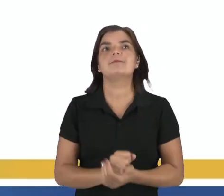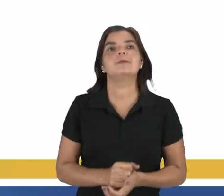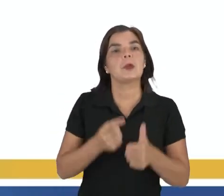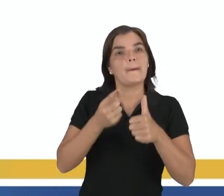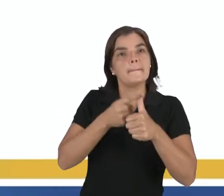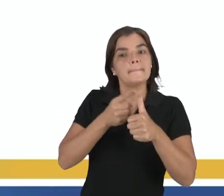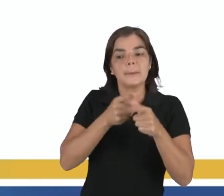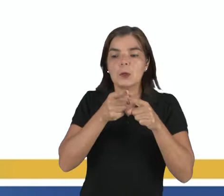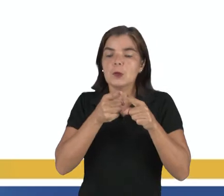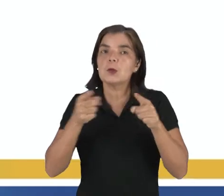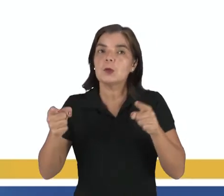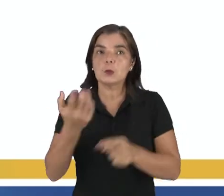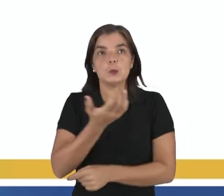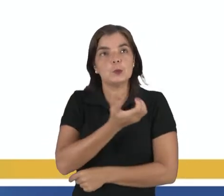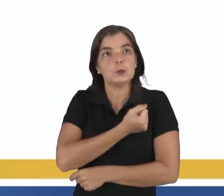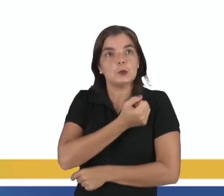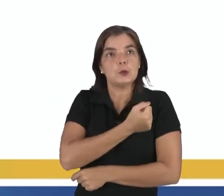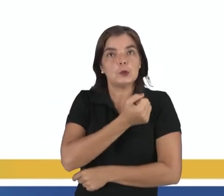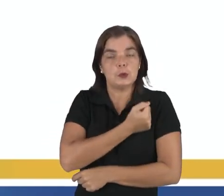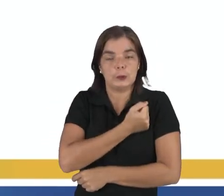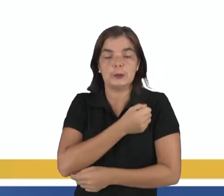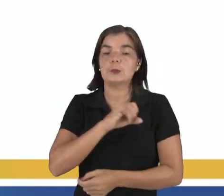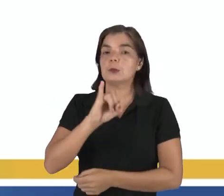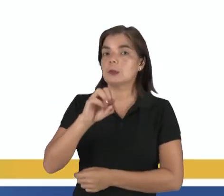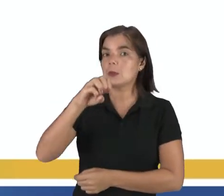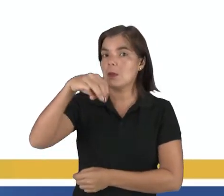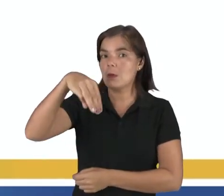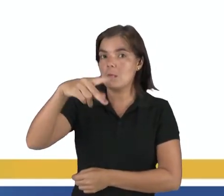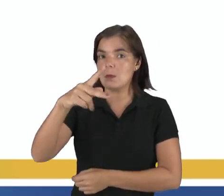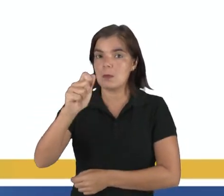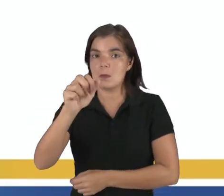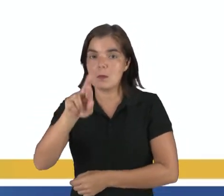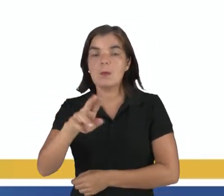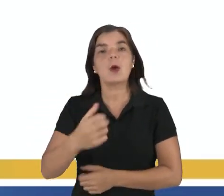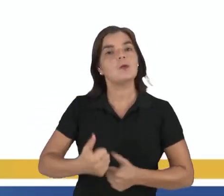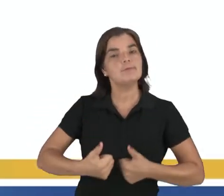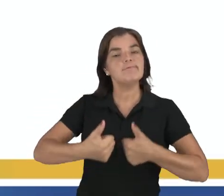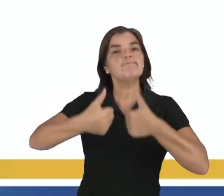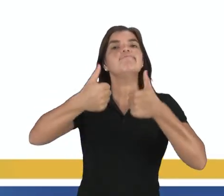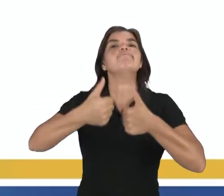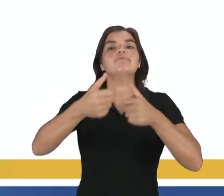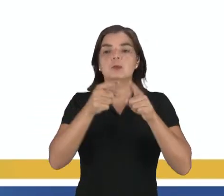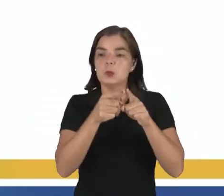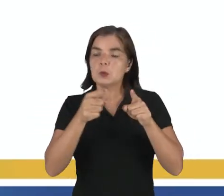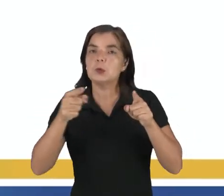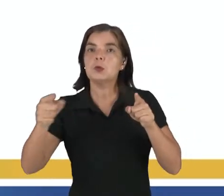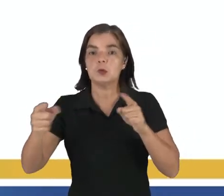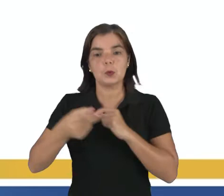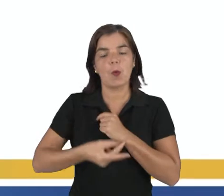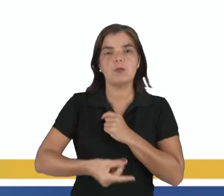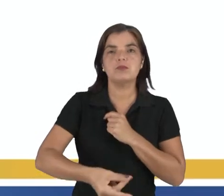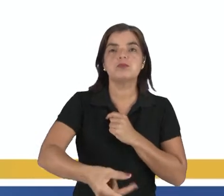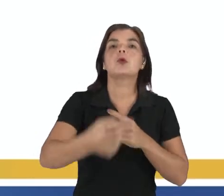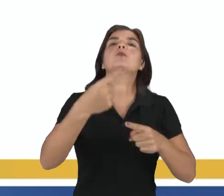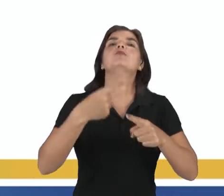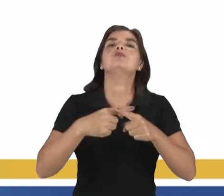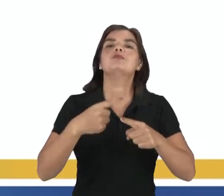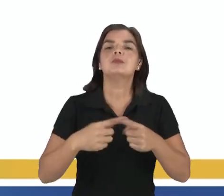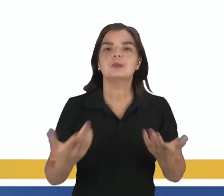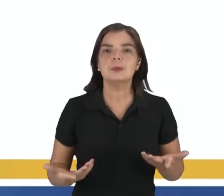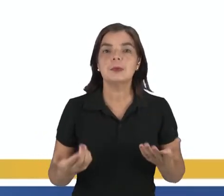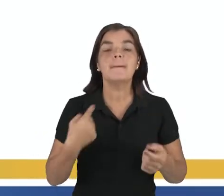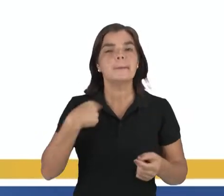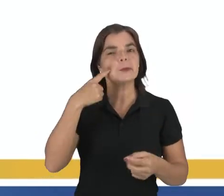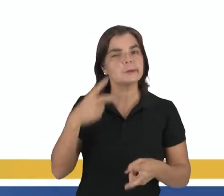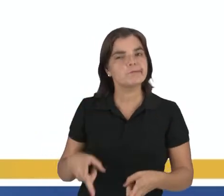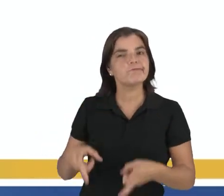Nossa primeira sequência é de números ímpares positivo. Ela é dita uma sequência infinita. Por quê?